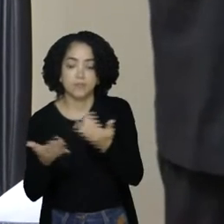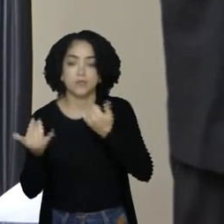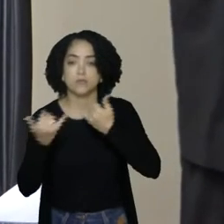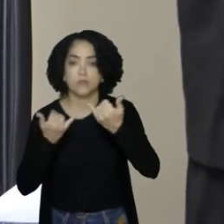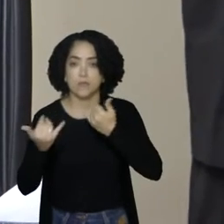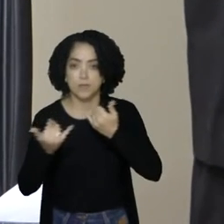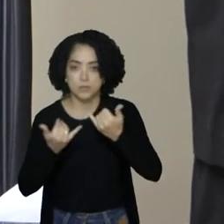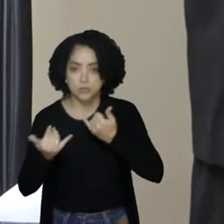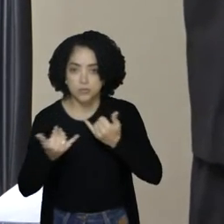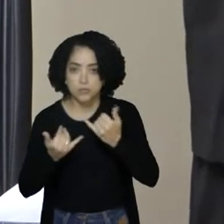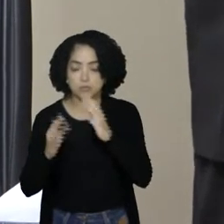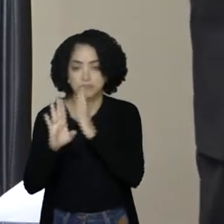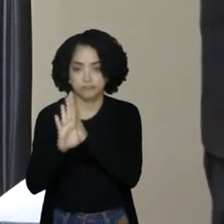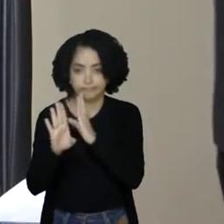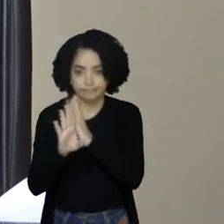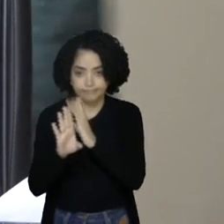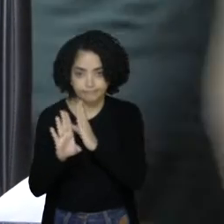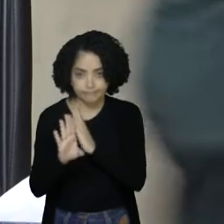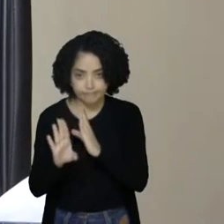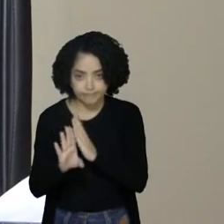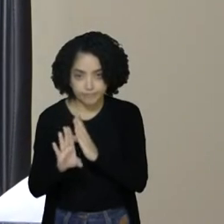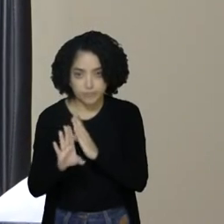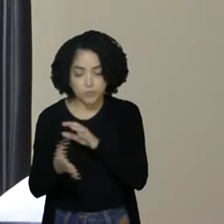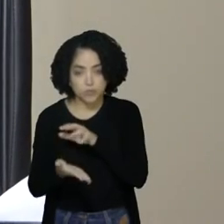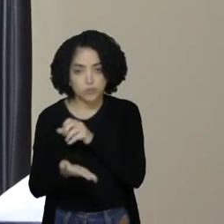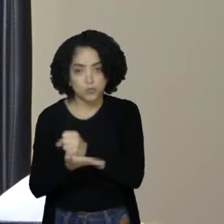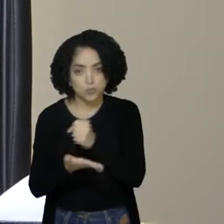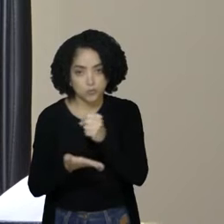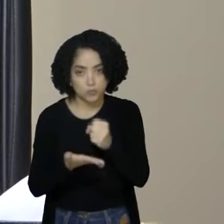das investigações do contrato.